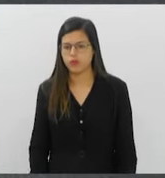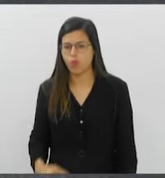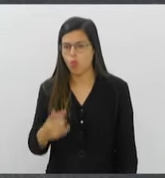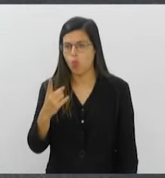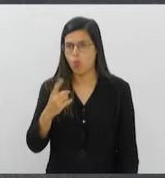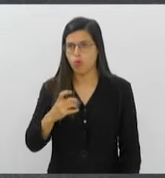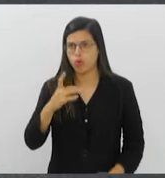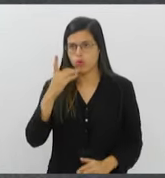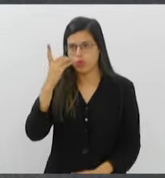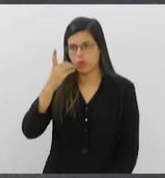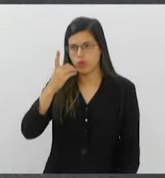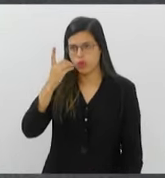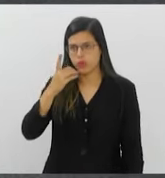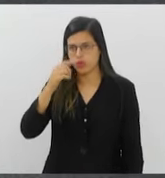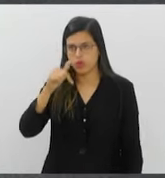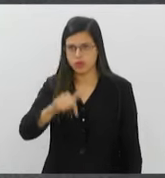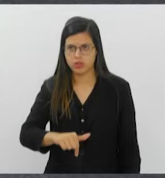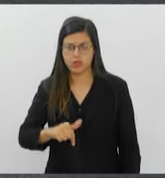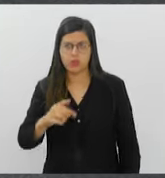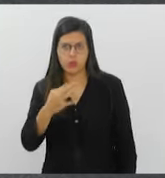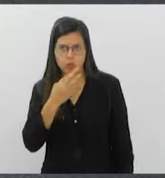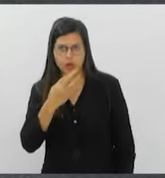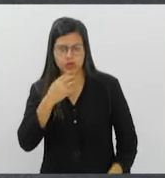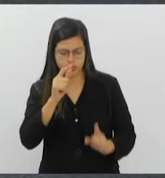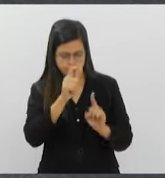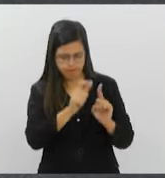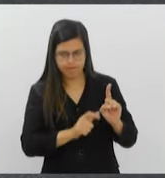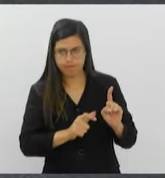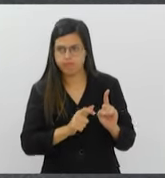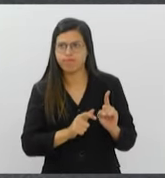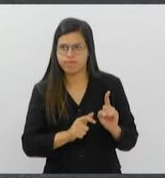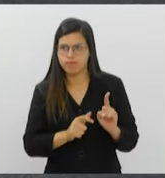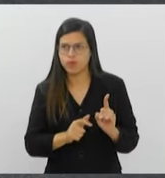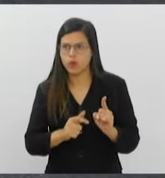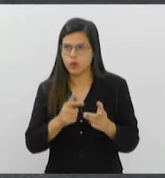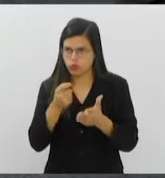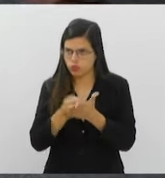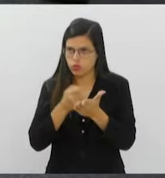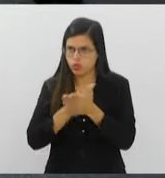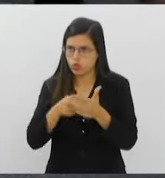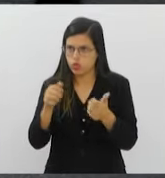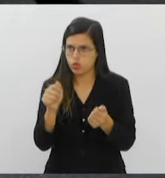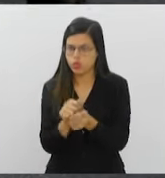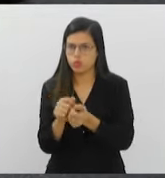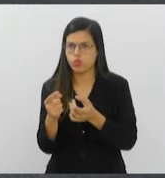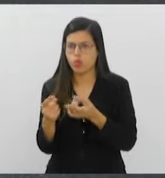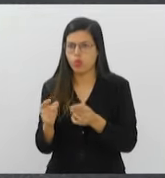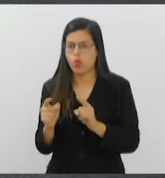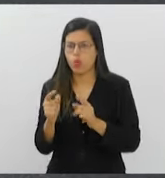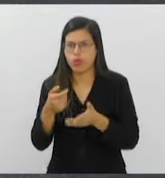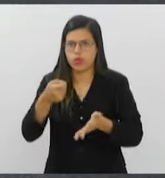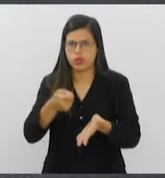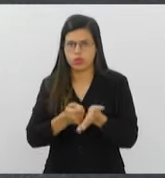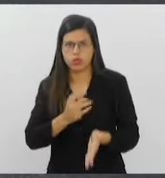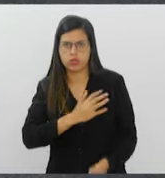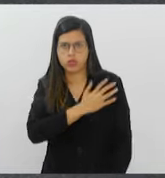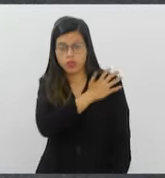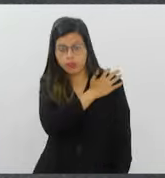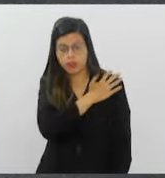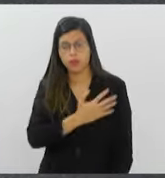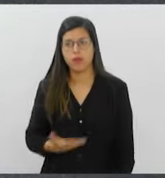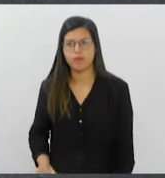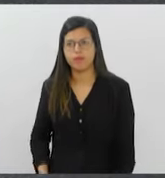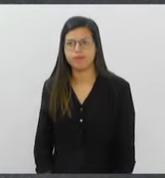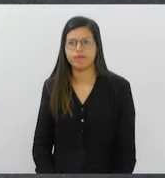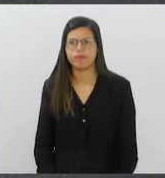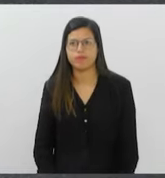casa que conhecia a Inês Etienne. Militei com ela no combate à ditadura militar. Ela